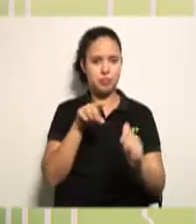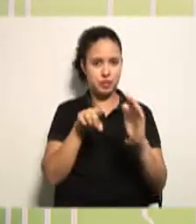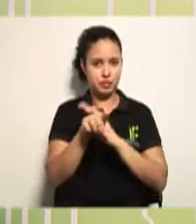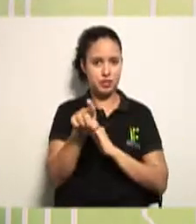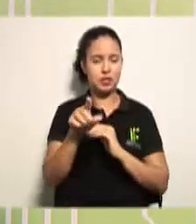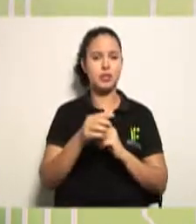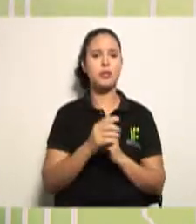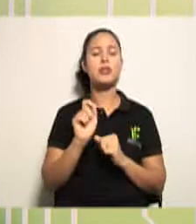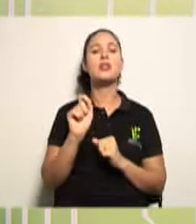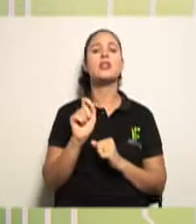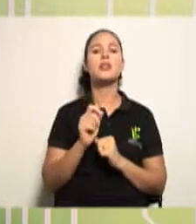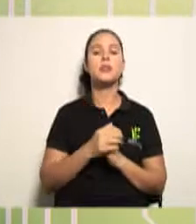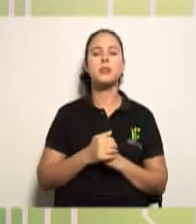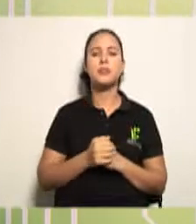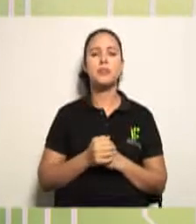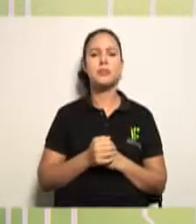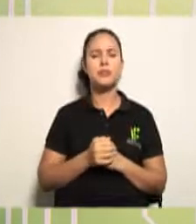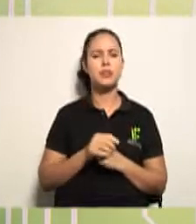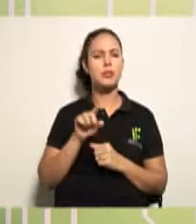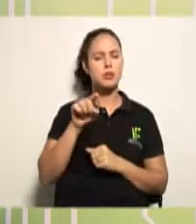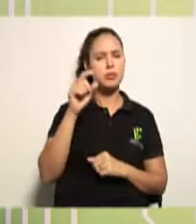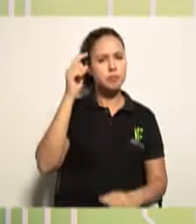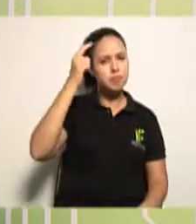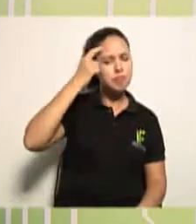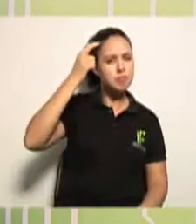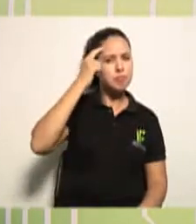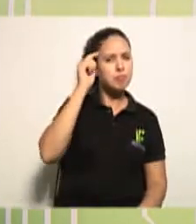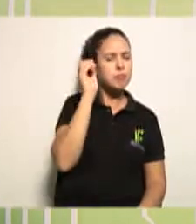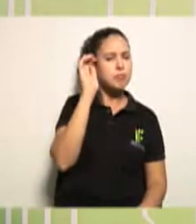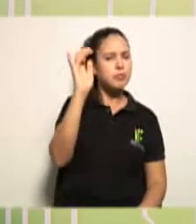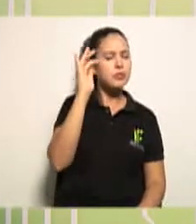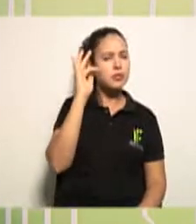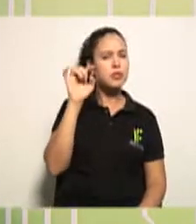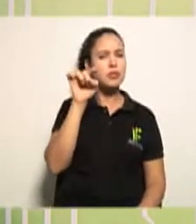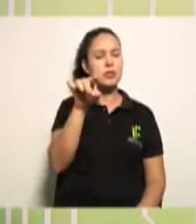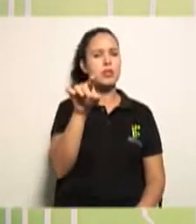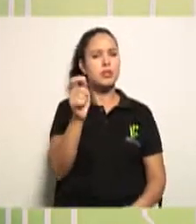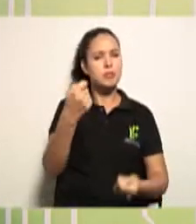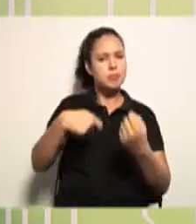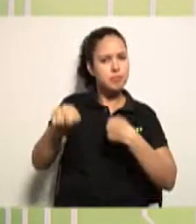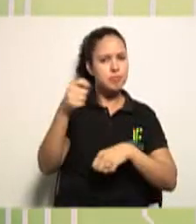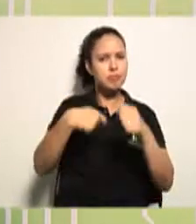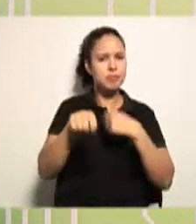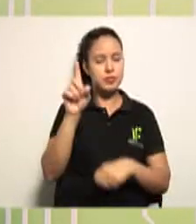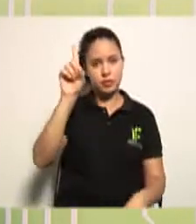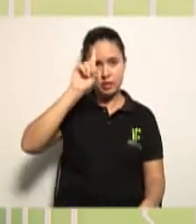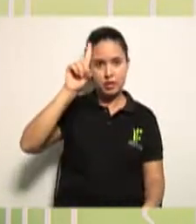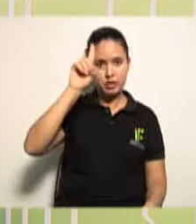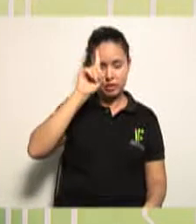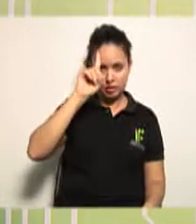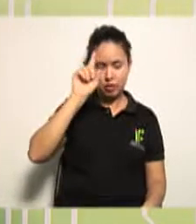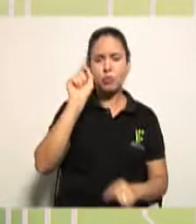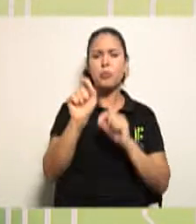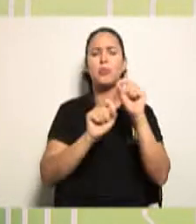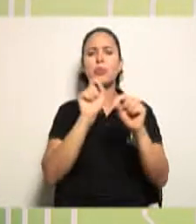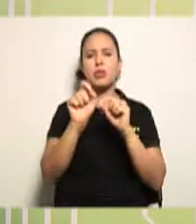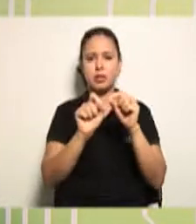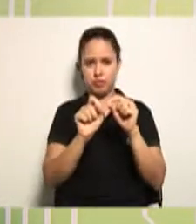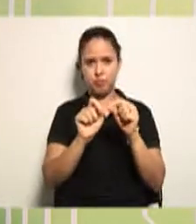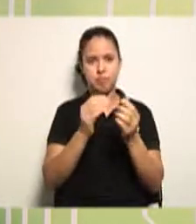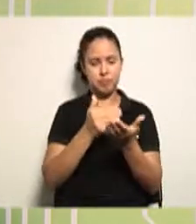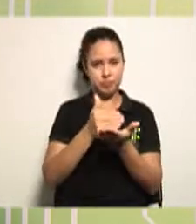de sala, eu quero saber que você reflita o que você administra no seu dia a dia. Nós vamos iniciar o nosso